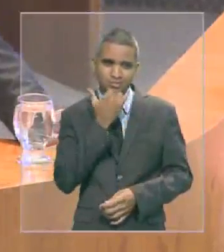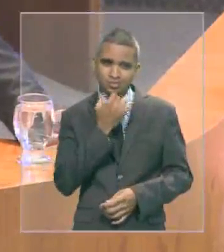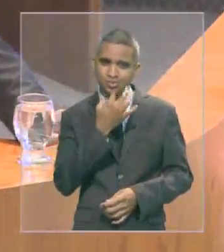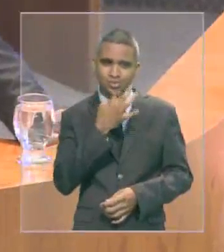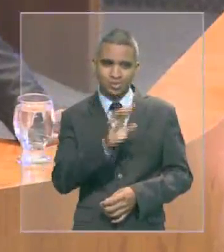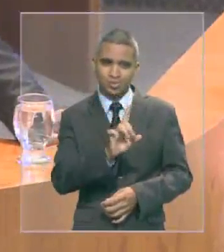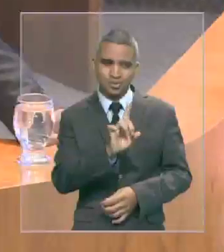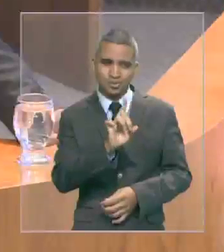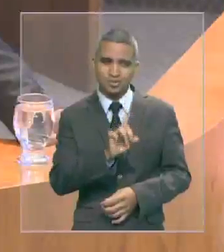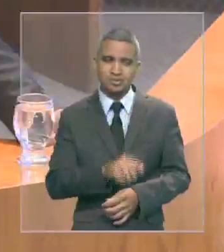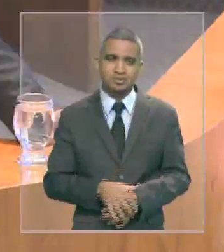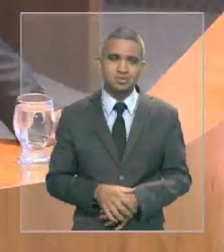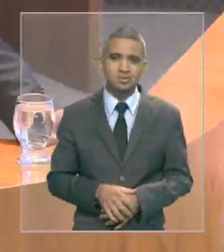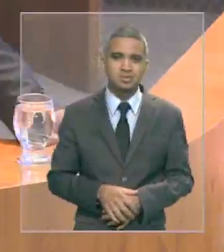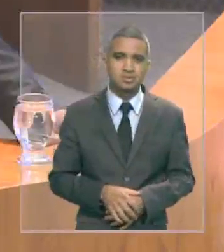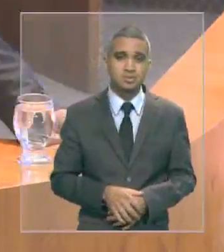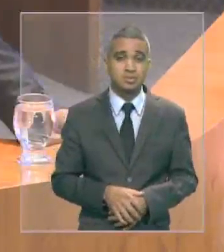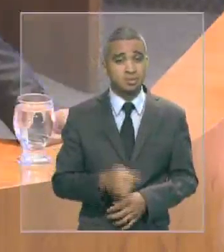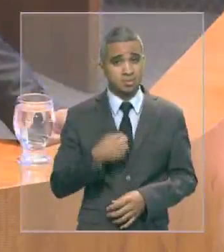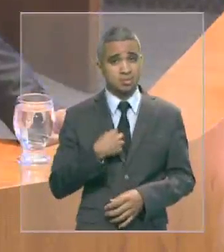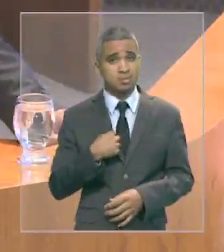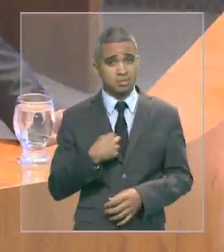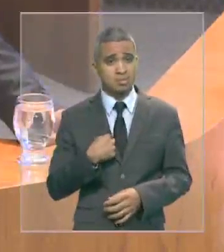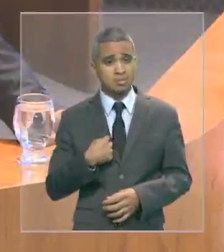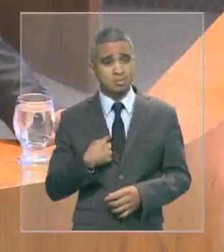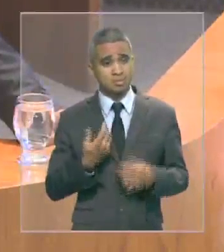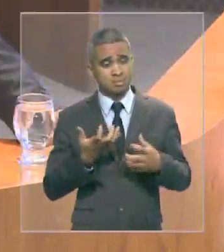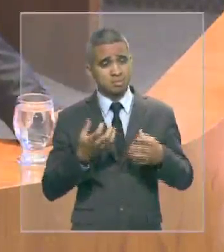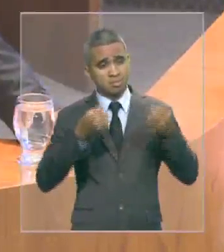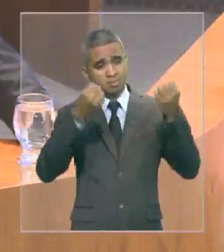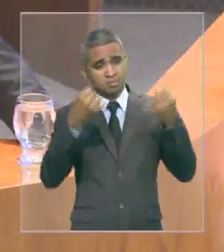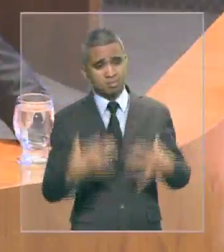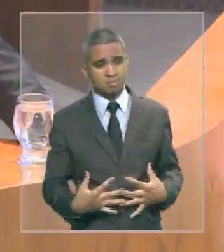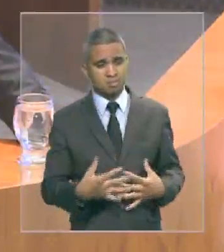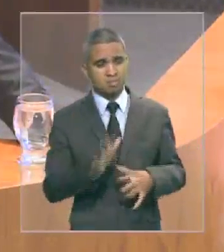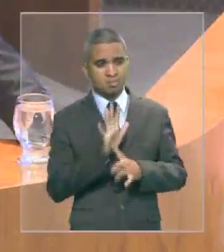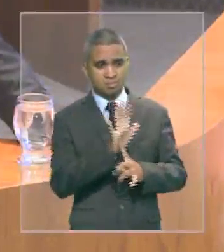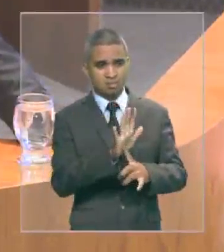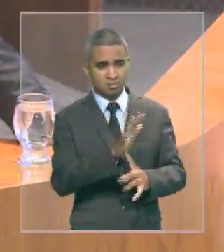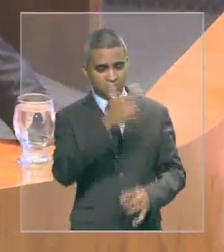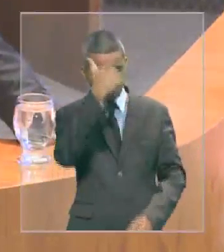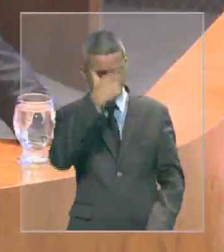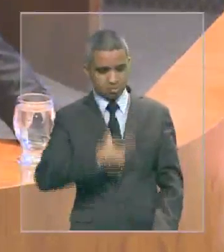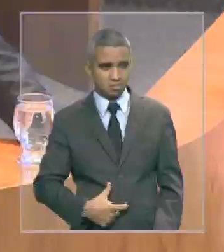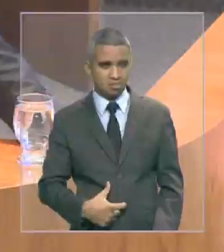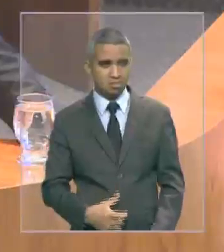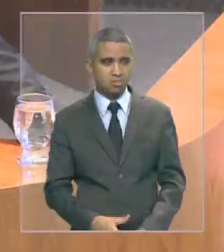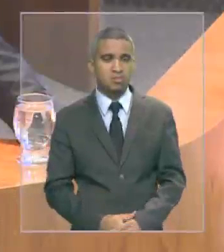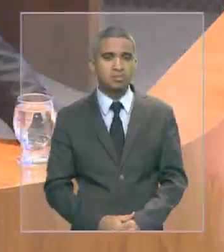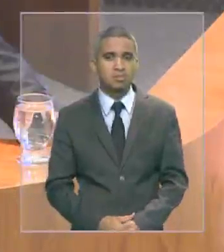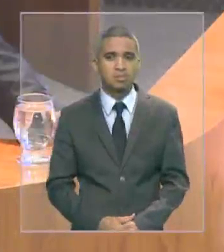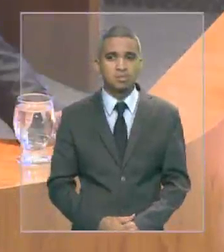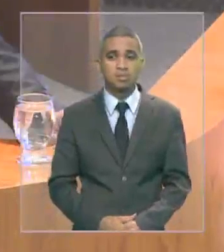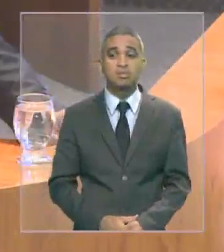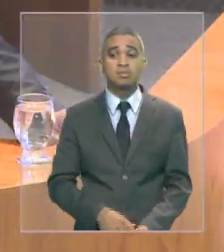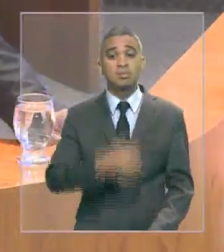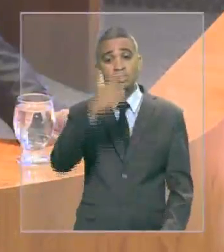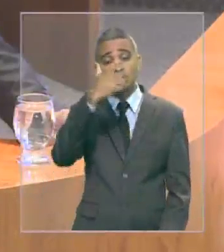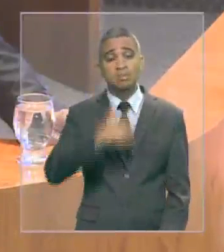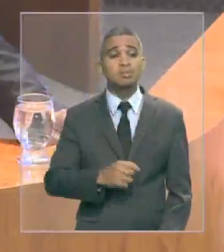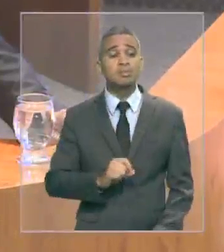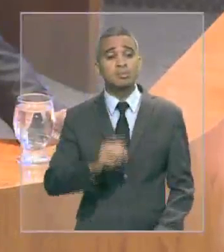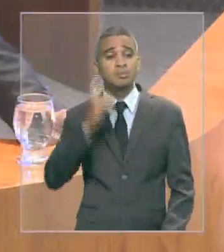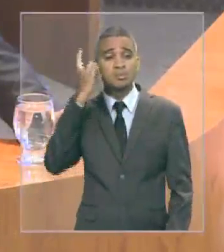mais. Permita-me apresentar a Vossa Excelência. Eis-me aqui, deputado Wellington do